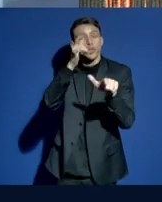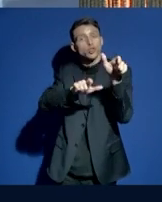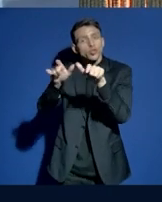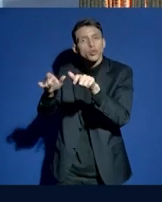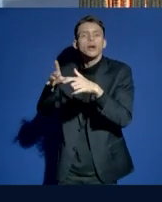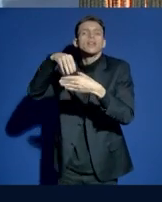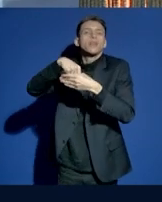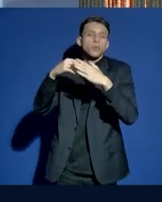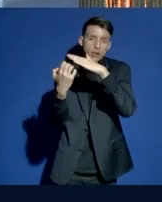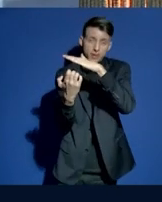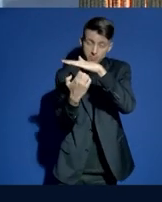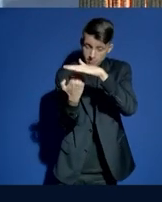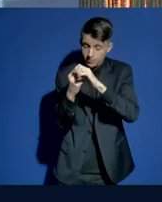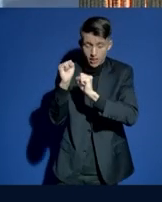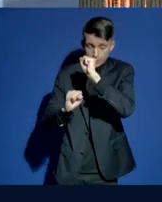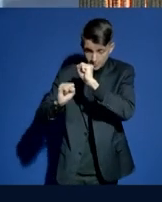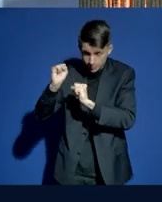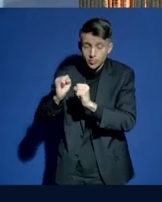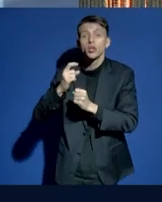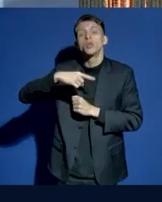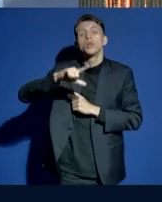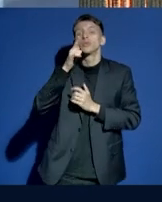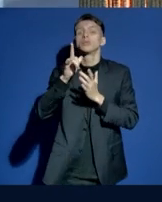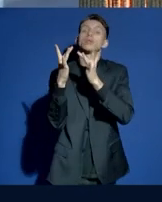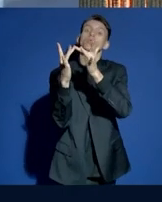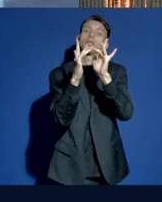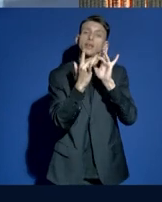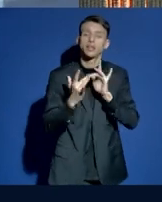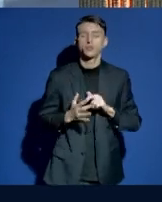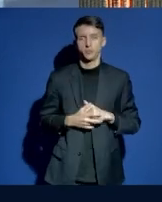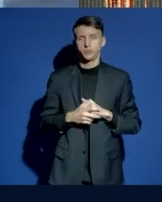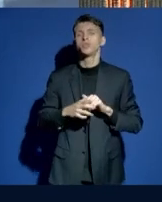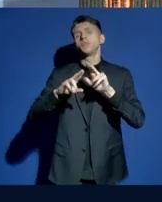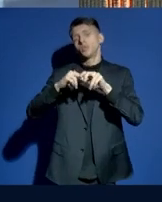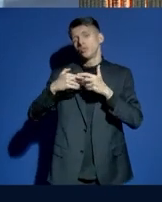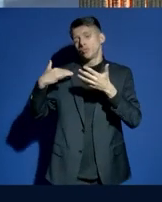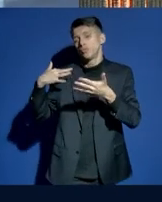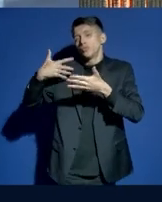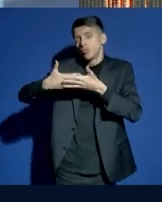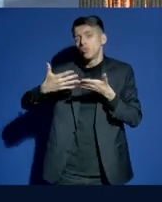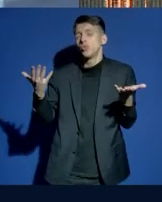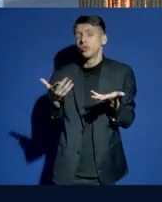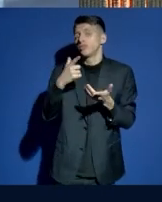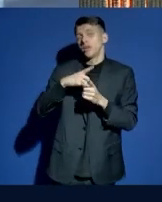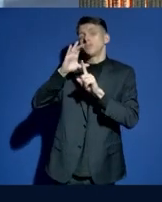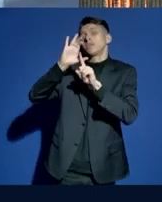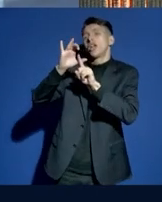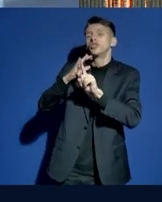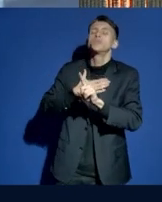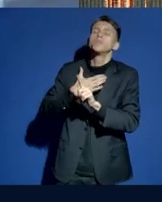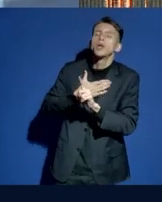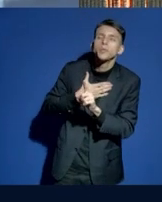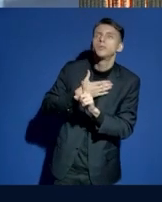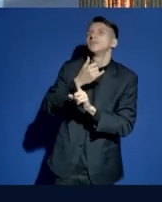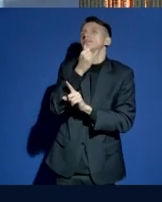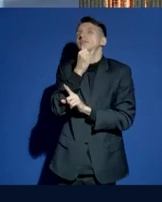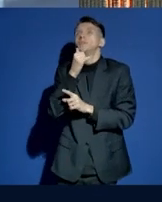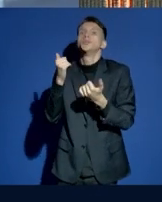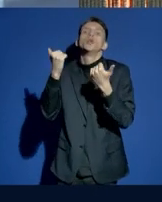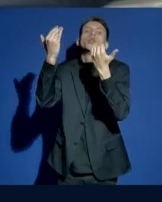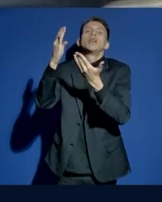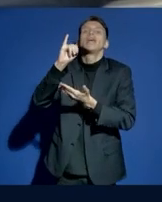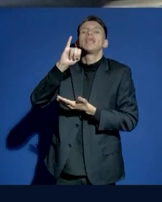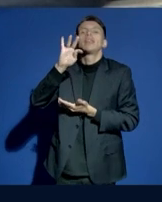fora da caixa e trazer a conectividade Então hoje eu consigo por exemplo um cliente meu que tá em